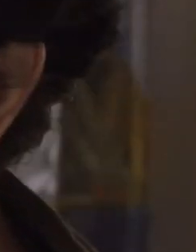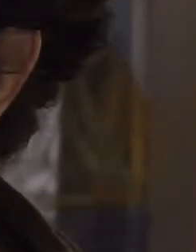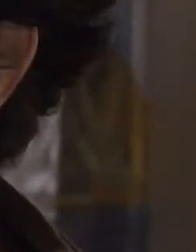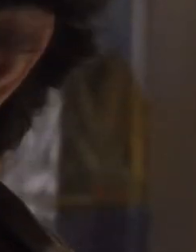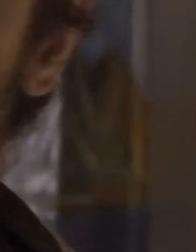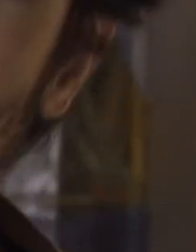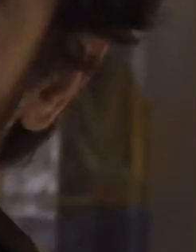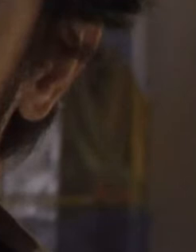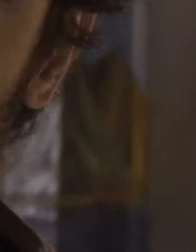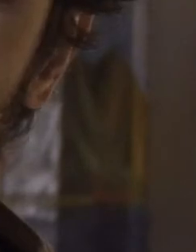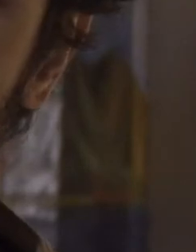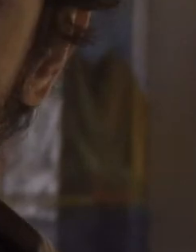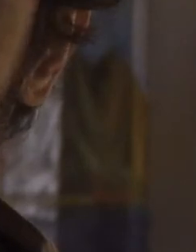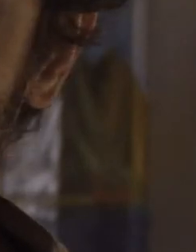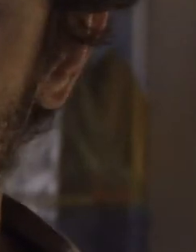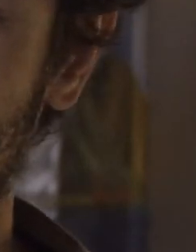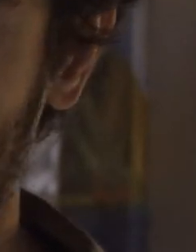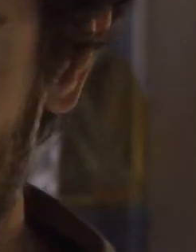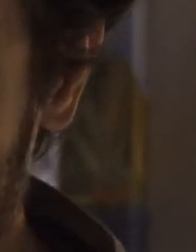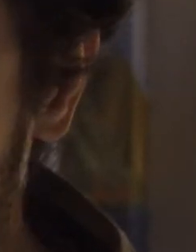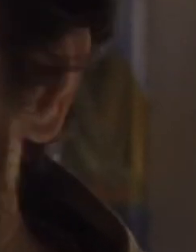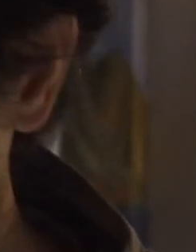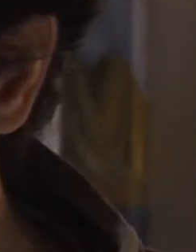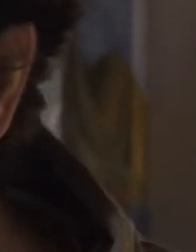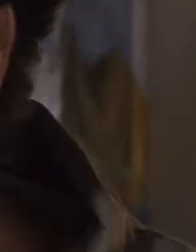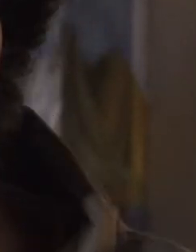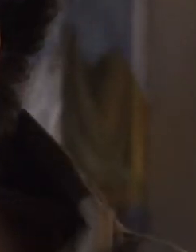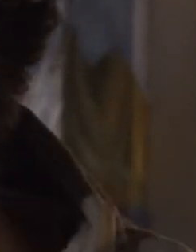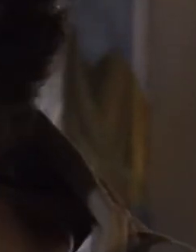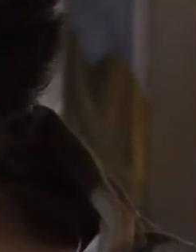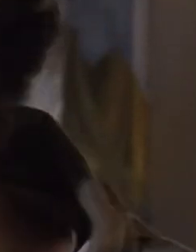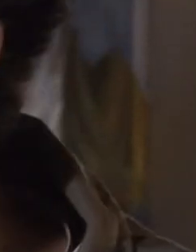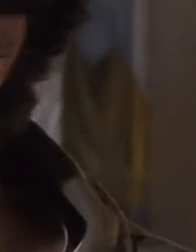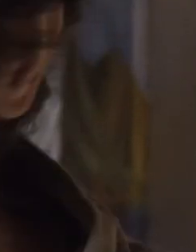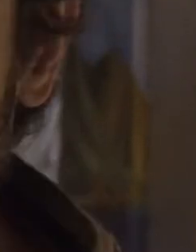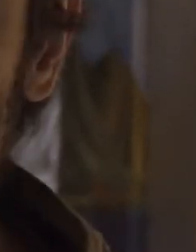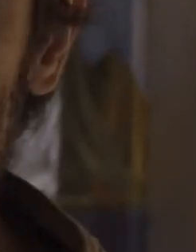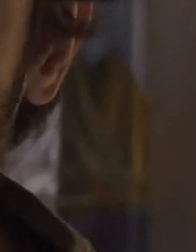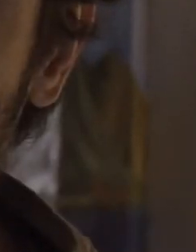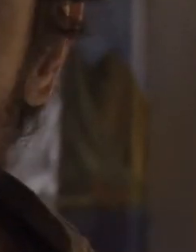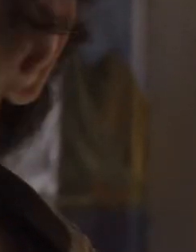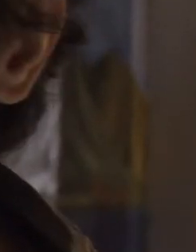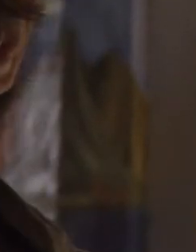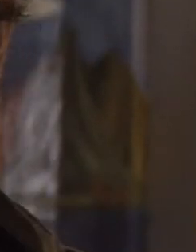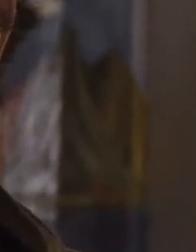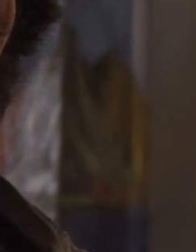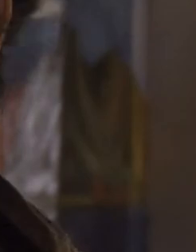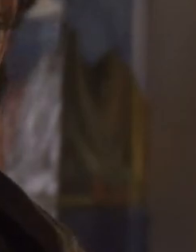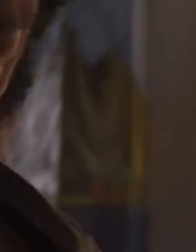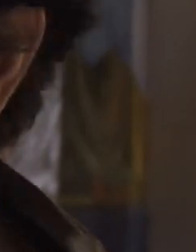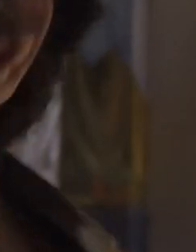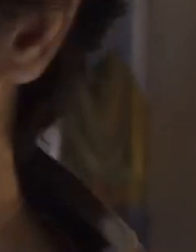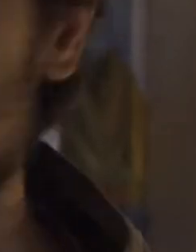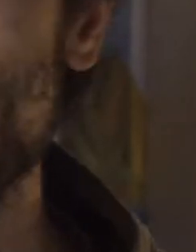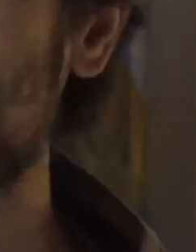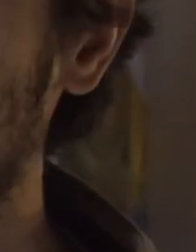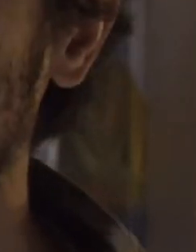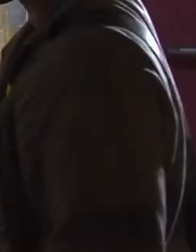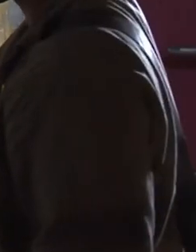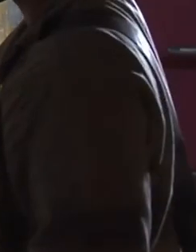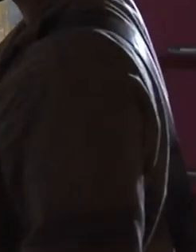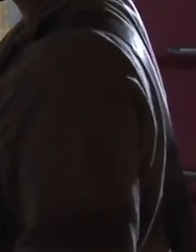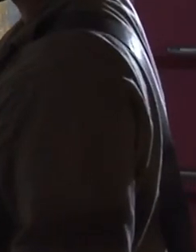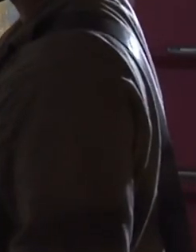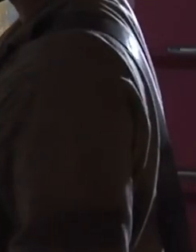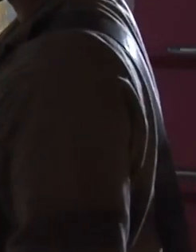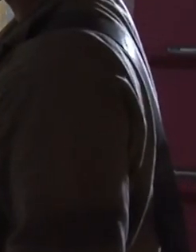tonalidades prontas. Eu venho com um potinho para cada variação de cor, para não ter que misturar nada, que não perder um segundo. E isso